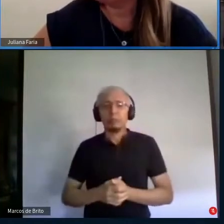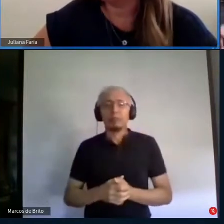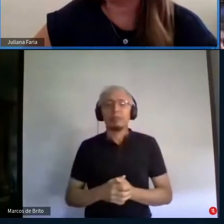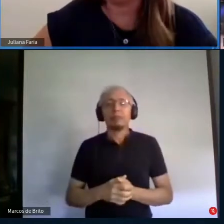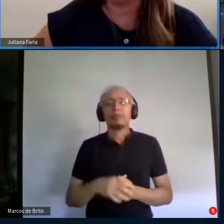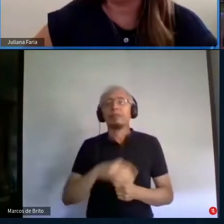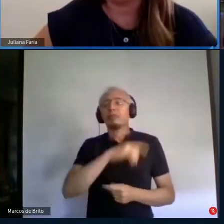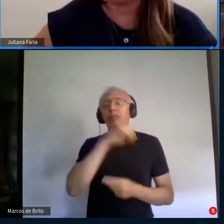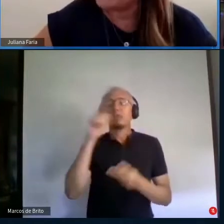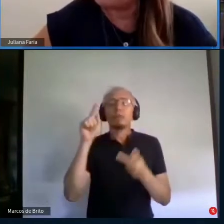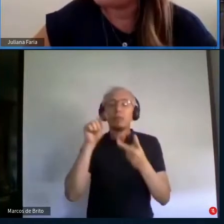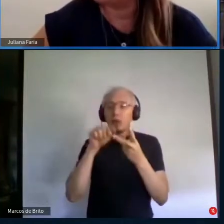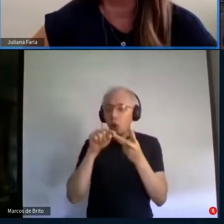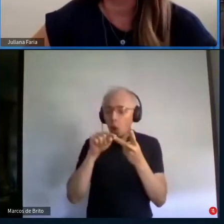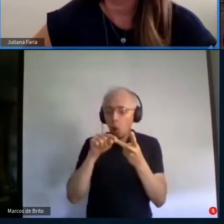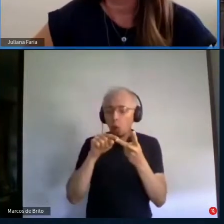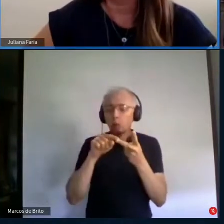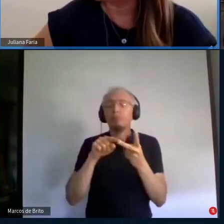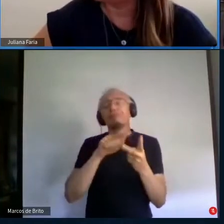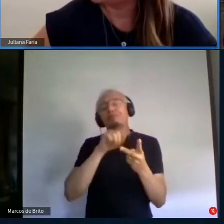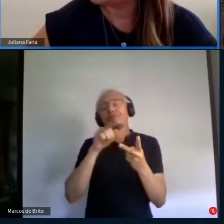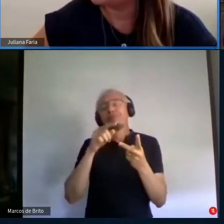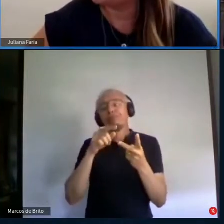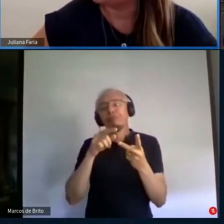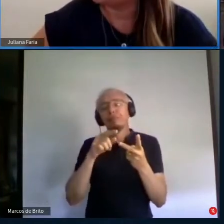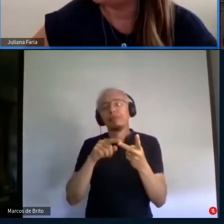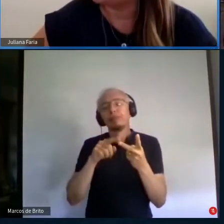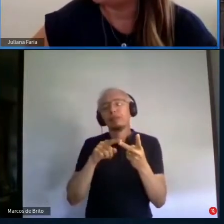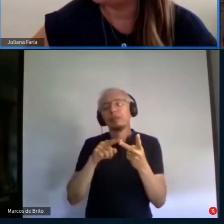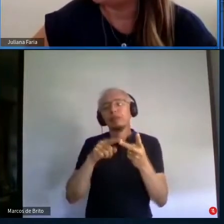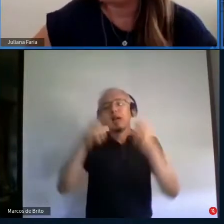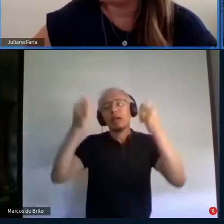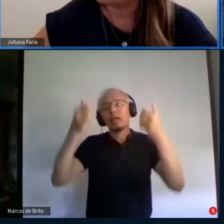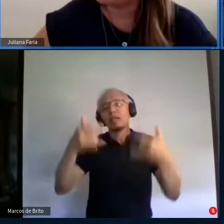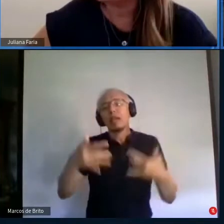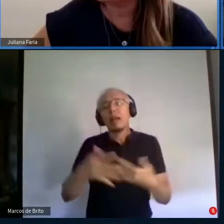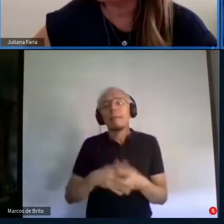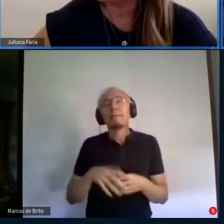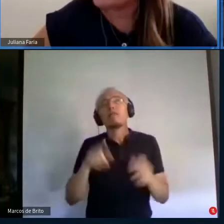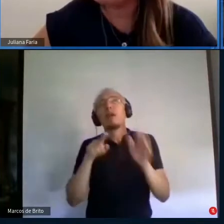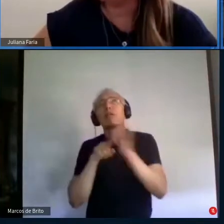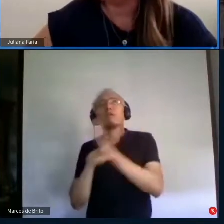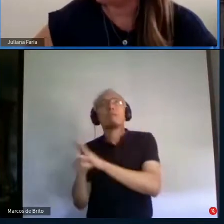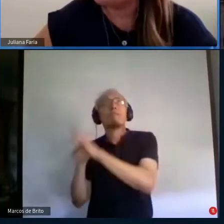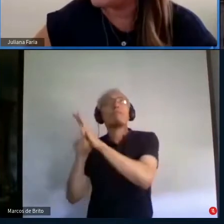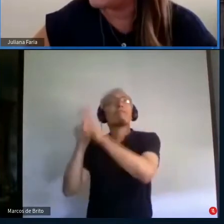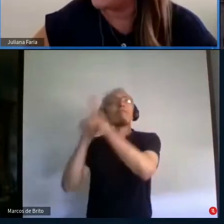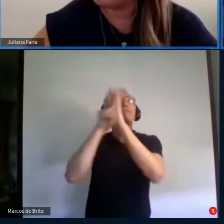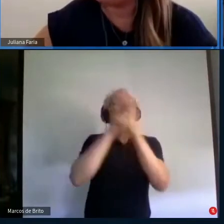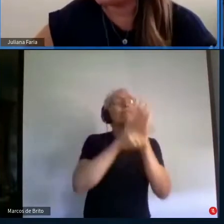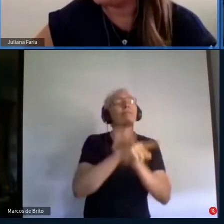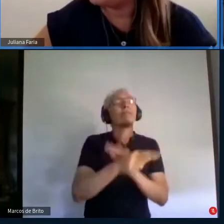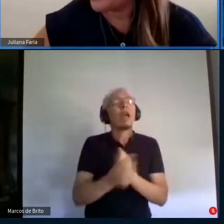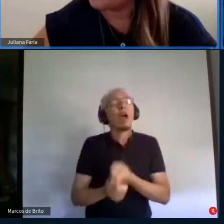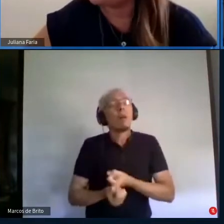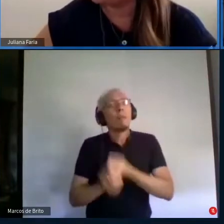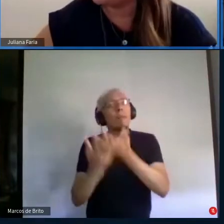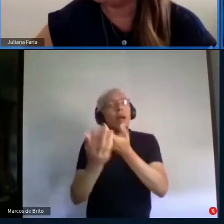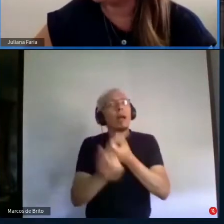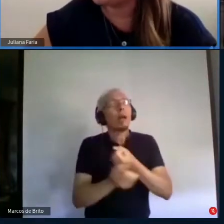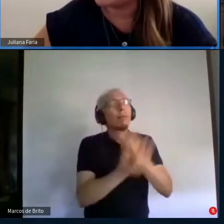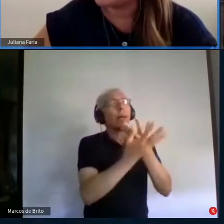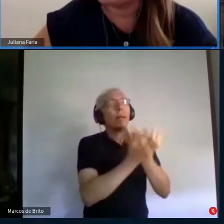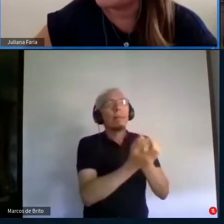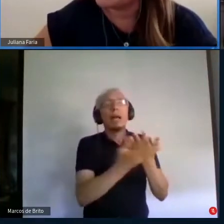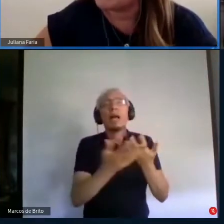No segundo objetivo específico, você anuncia que vai investigar a oferta de formação para intérpretes